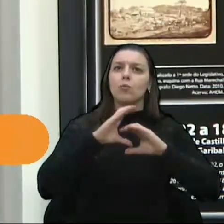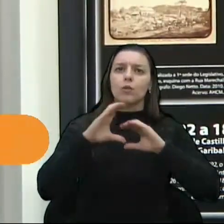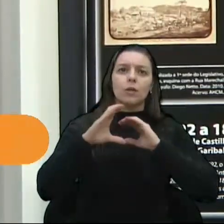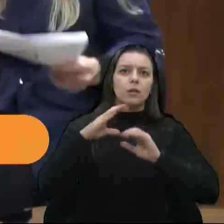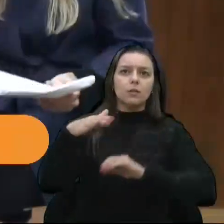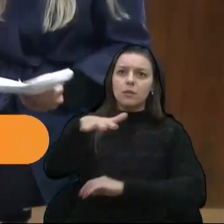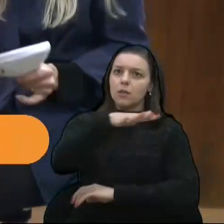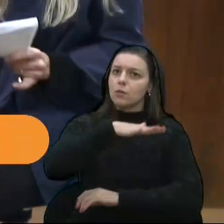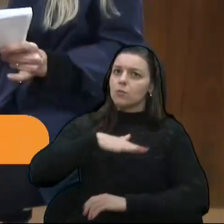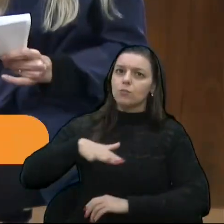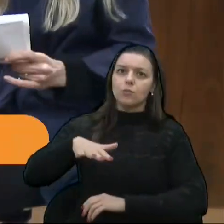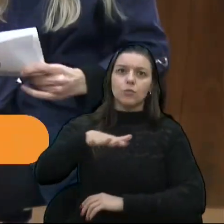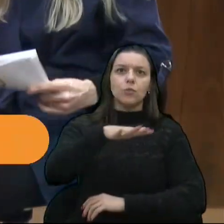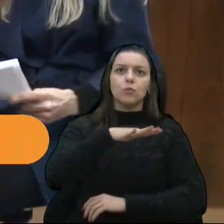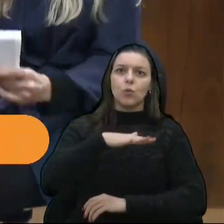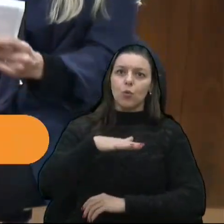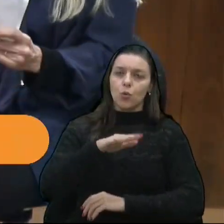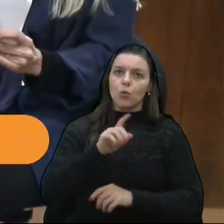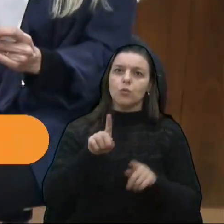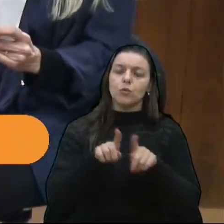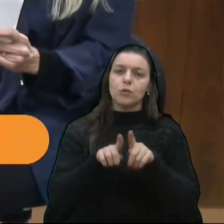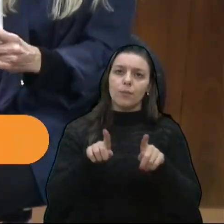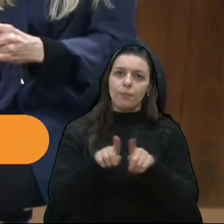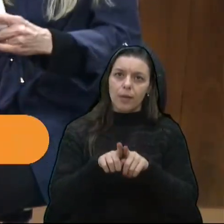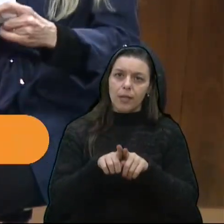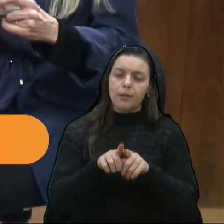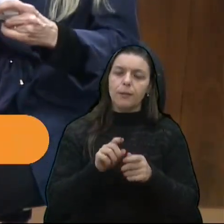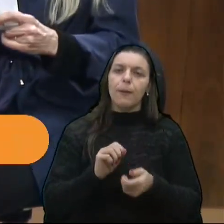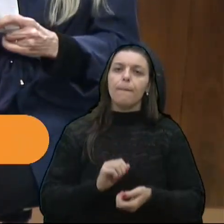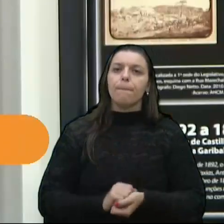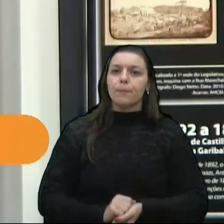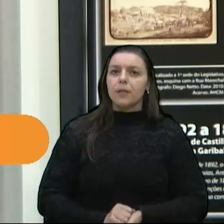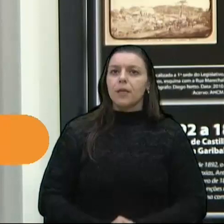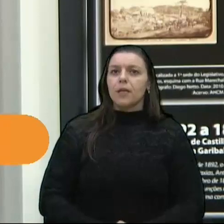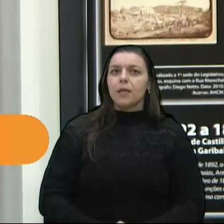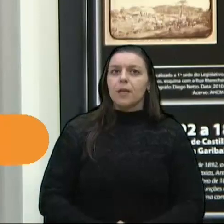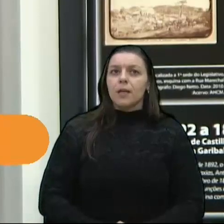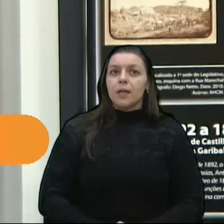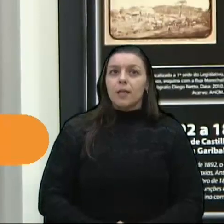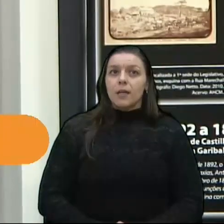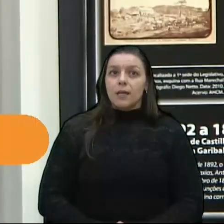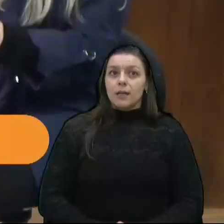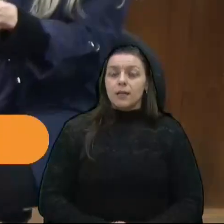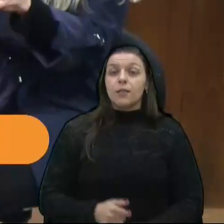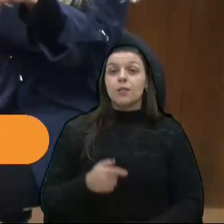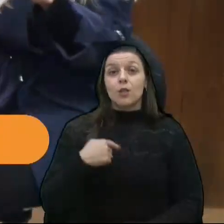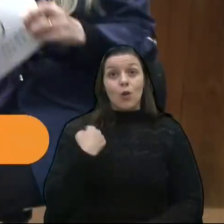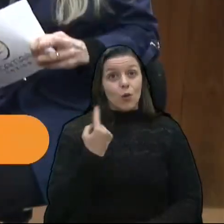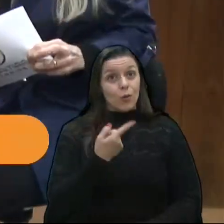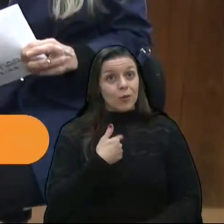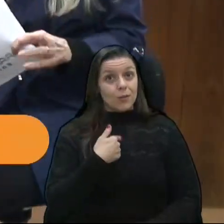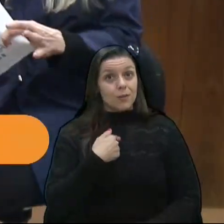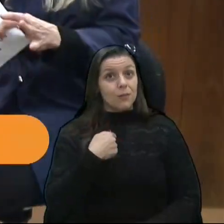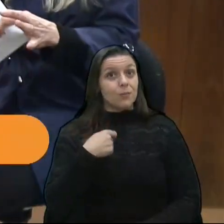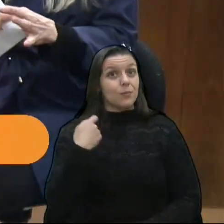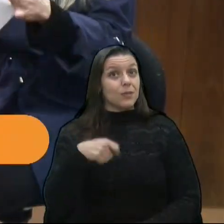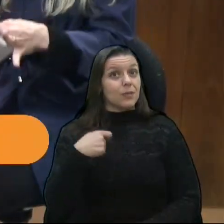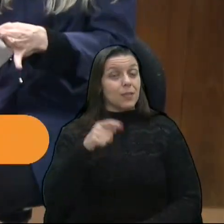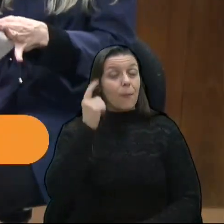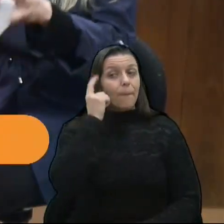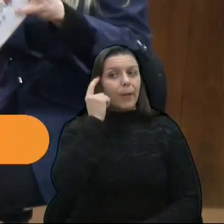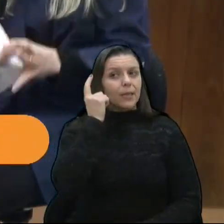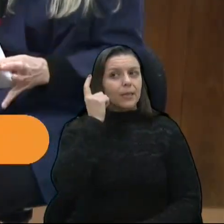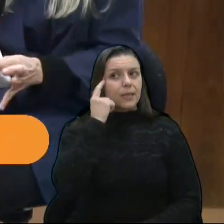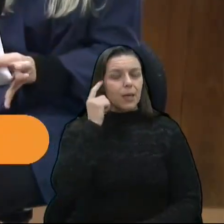relações públicas, jornalismo, mas, claro, nossa temática é a propaganda. E, claro, a gente tem que refletir. E eu chamo o Alexandre, né,